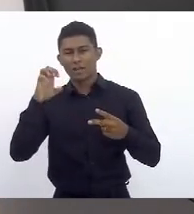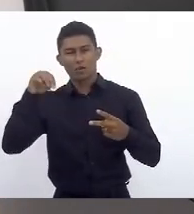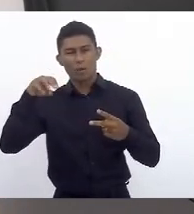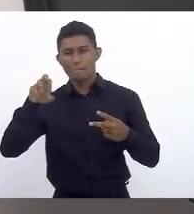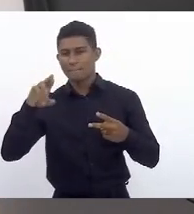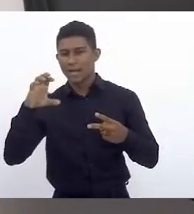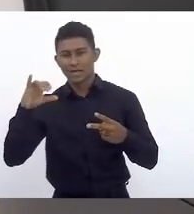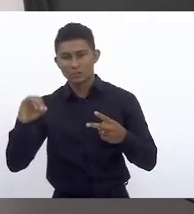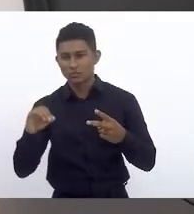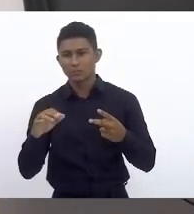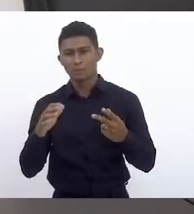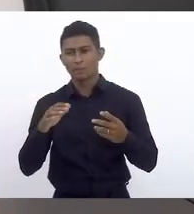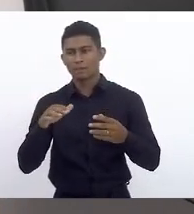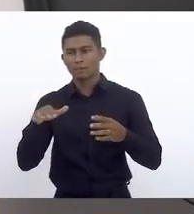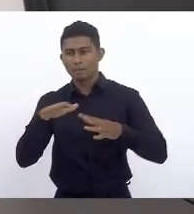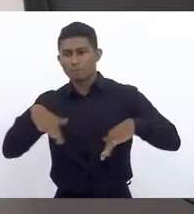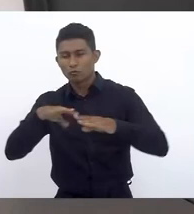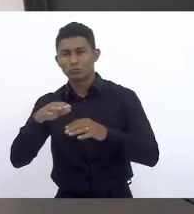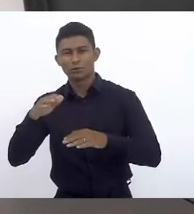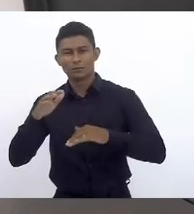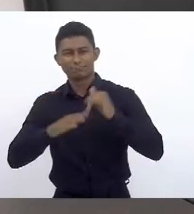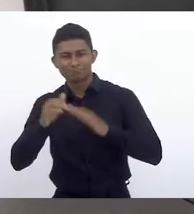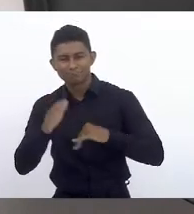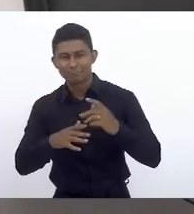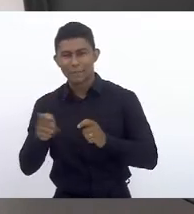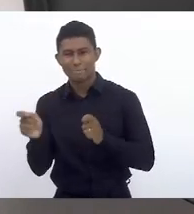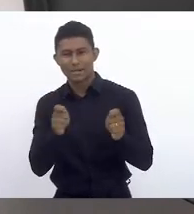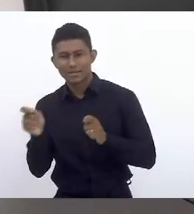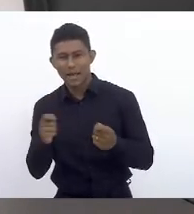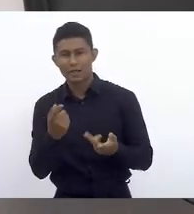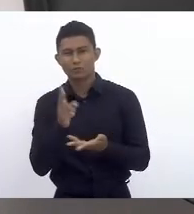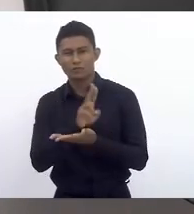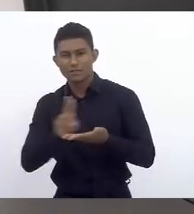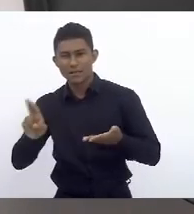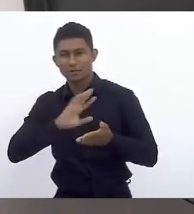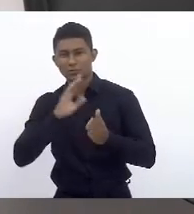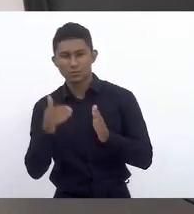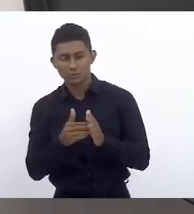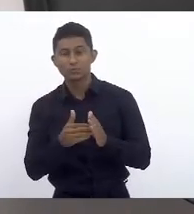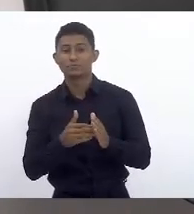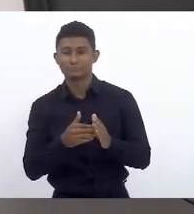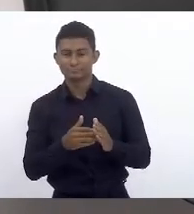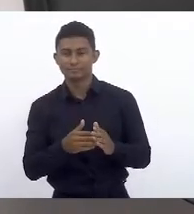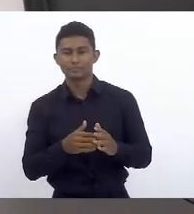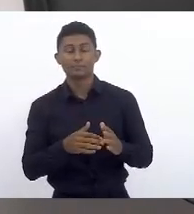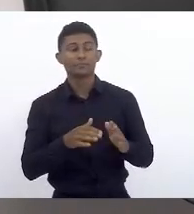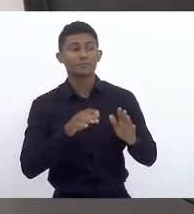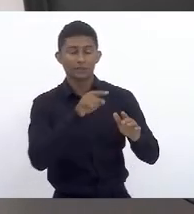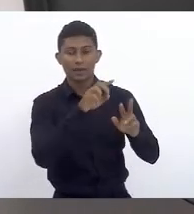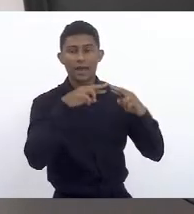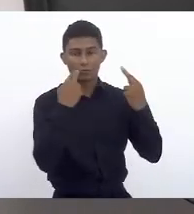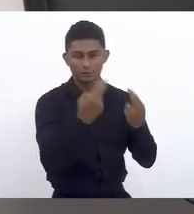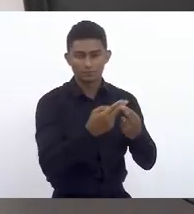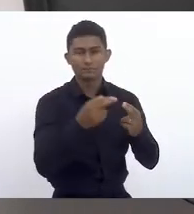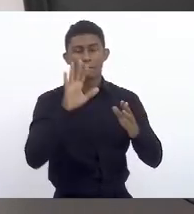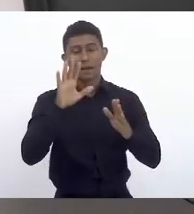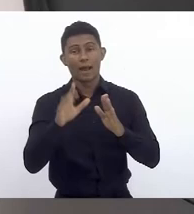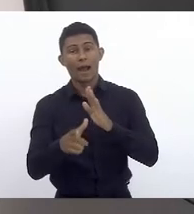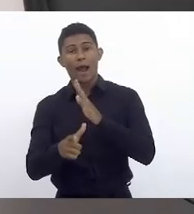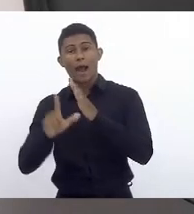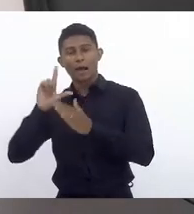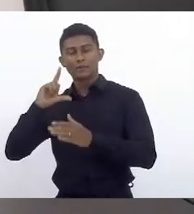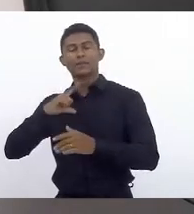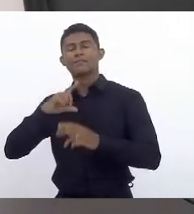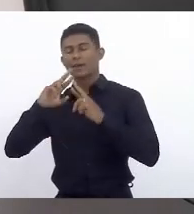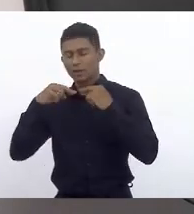associações, as universidades. Fizemos já duas reuniões, uma na semana de 15 em Itaguaí,